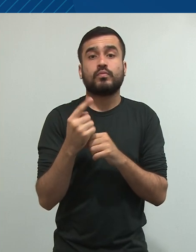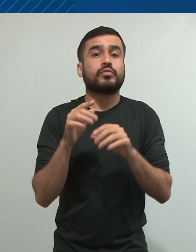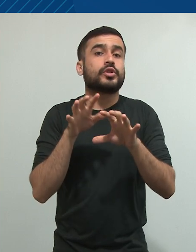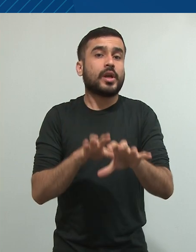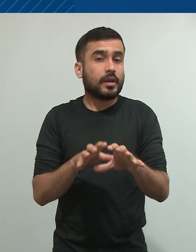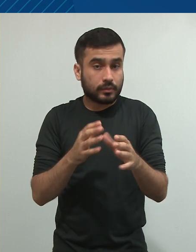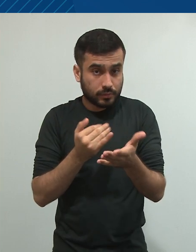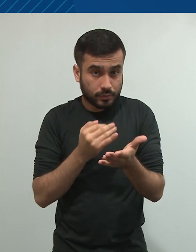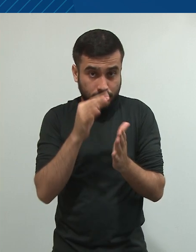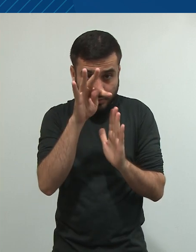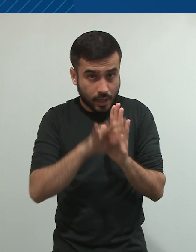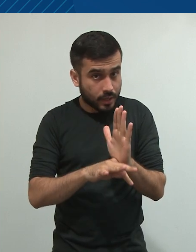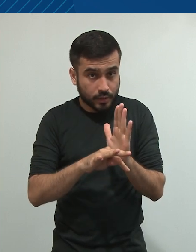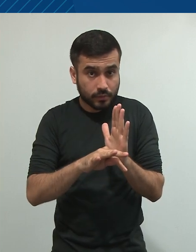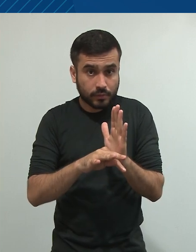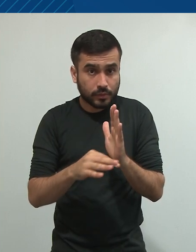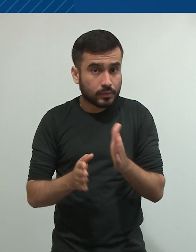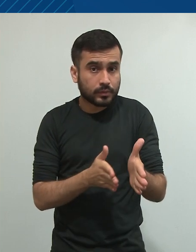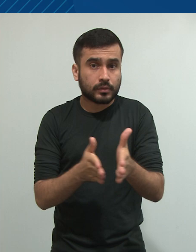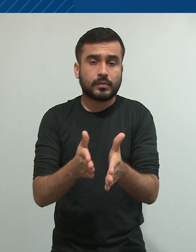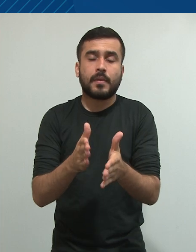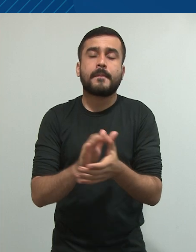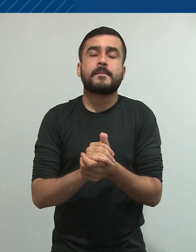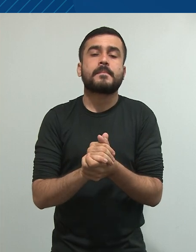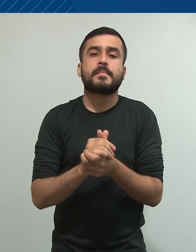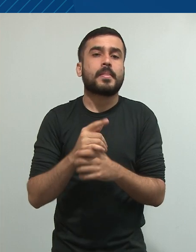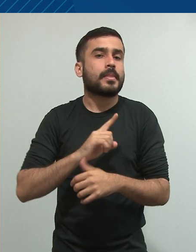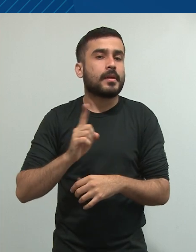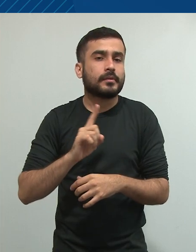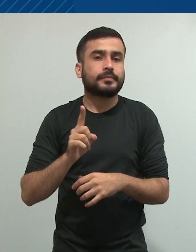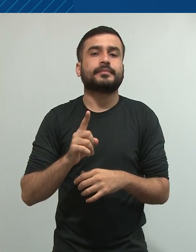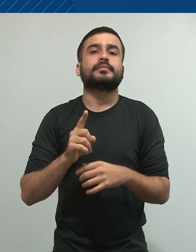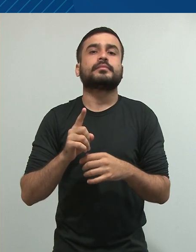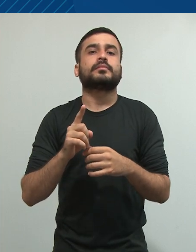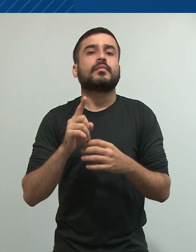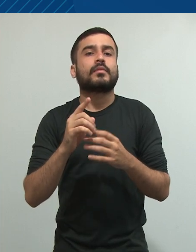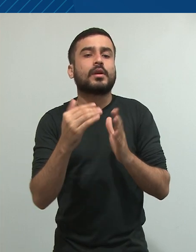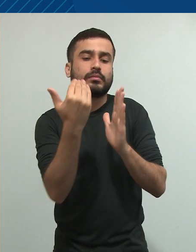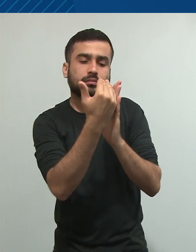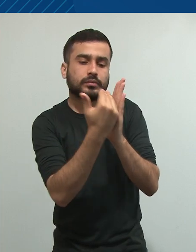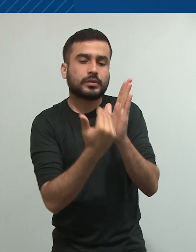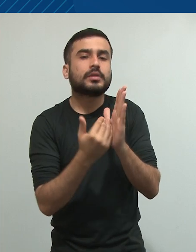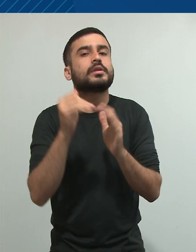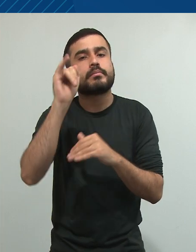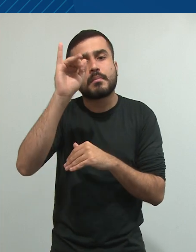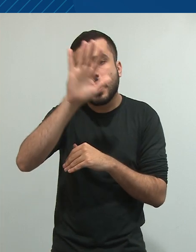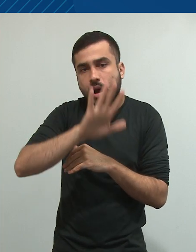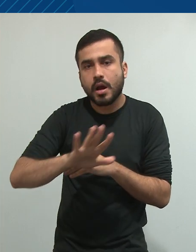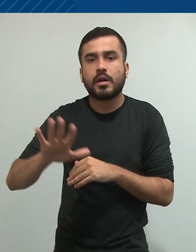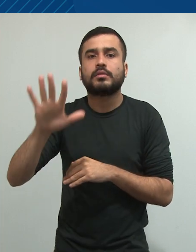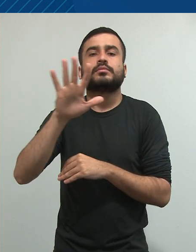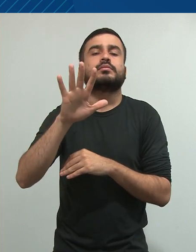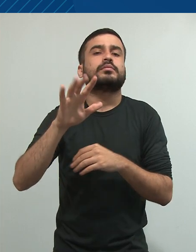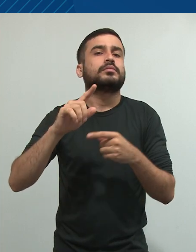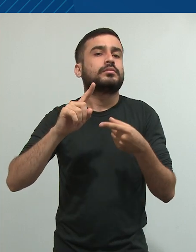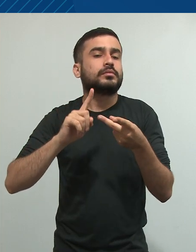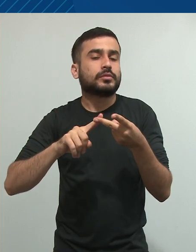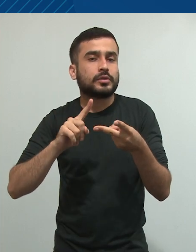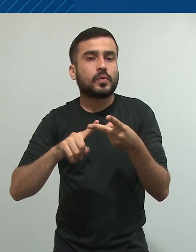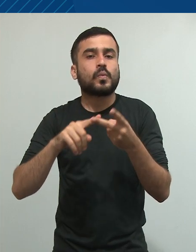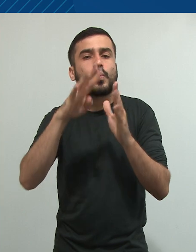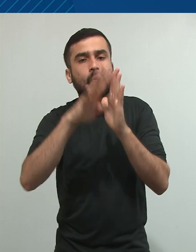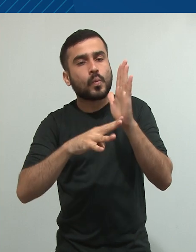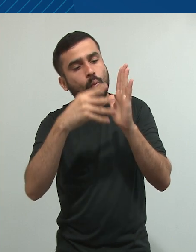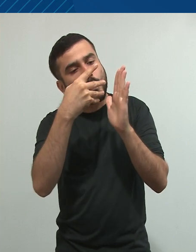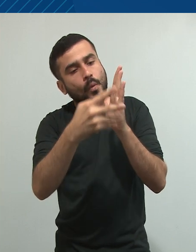textual linear de fazer isso. Os quadros também servem para isso. As ilustrações também ajudam o